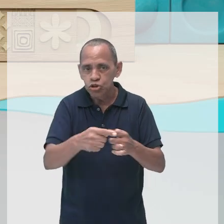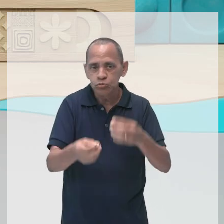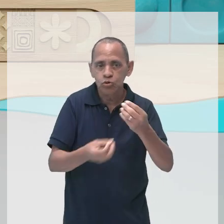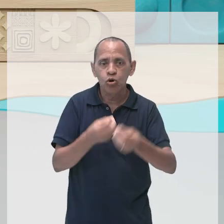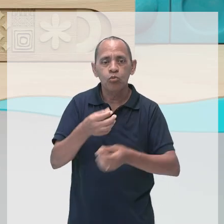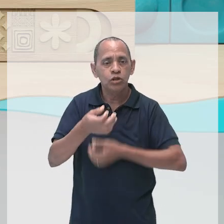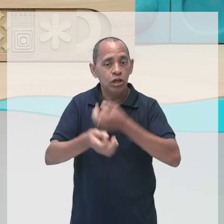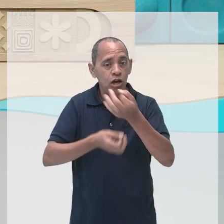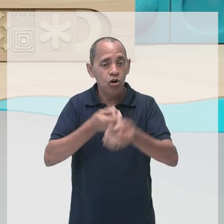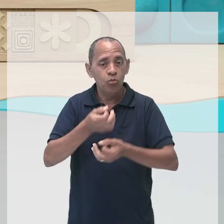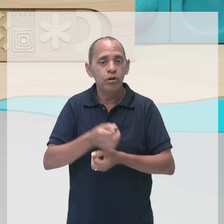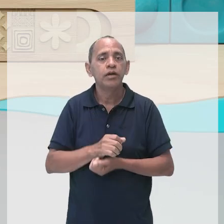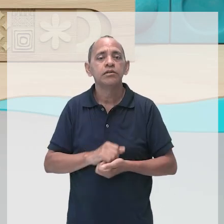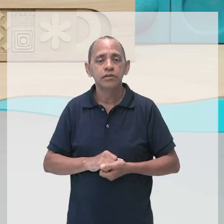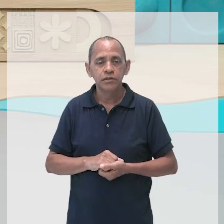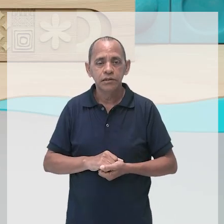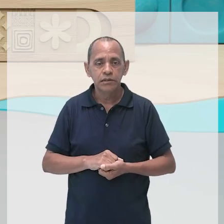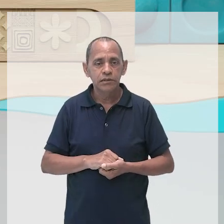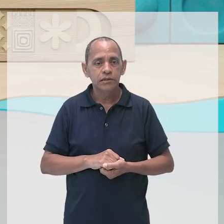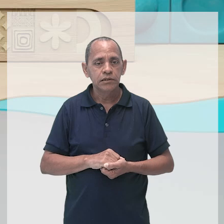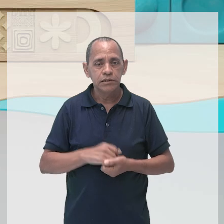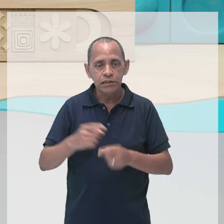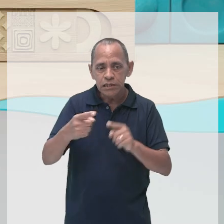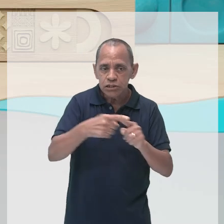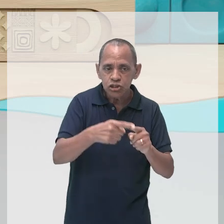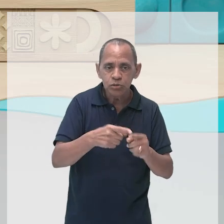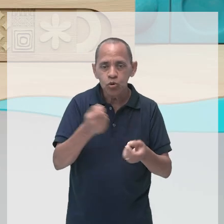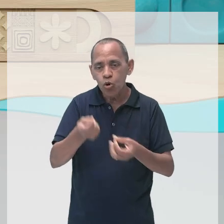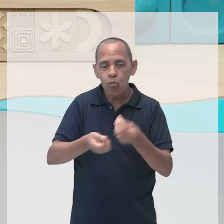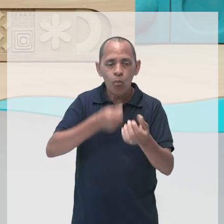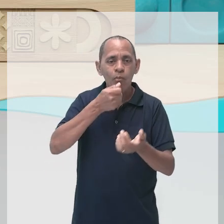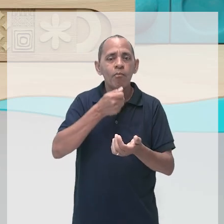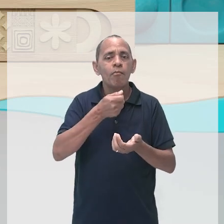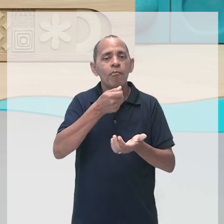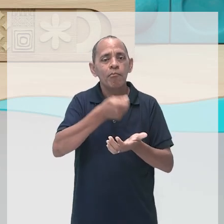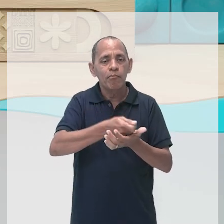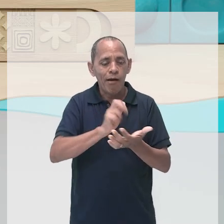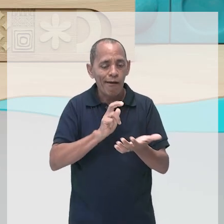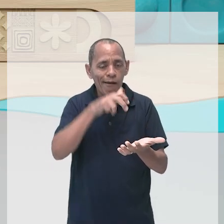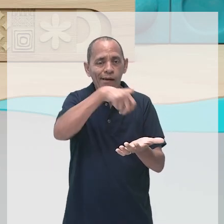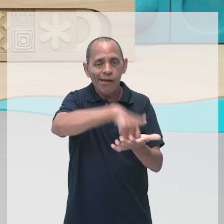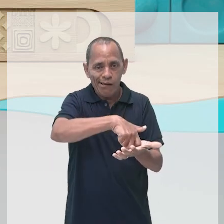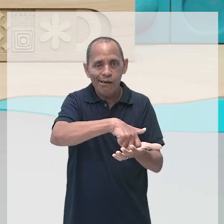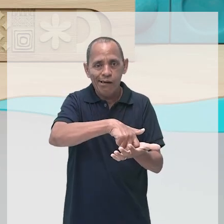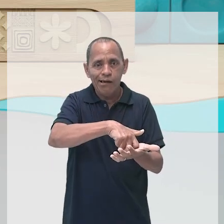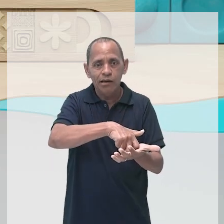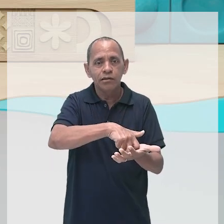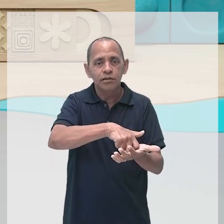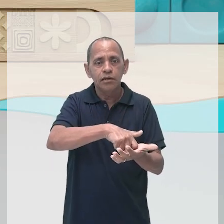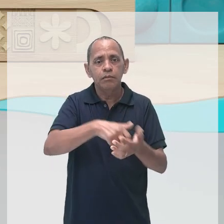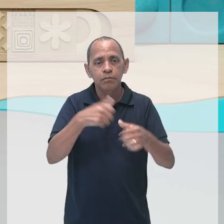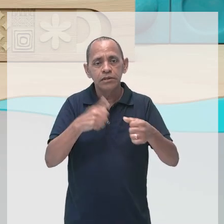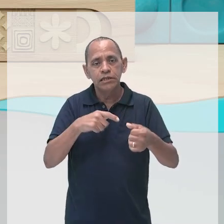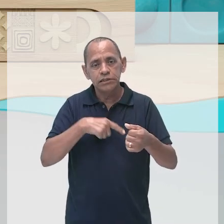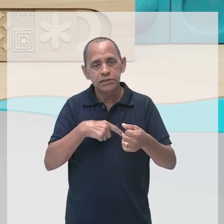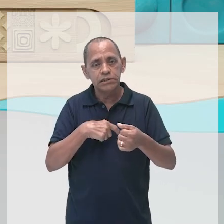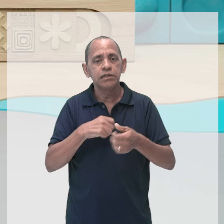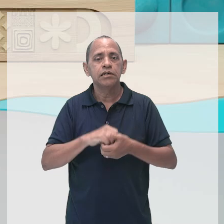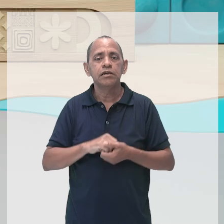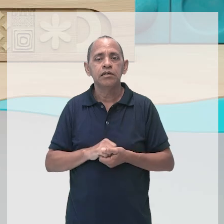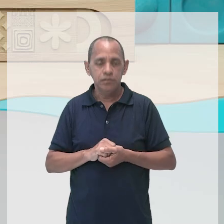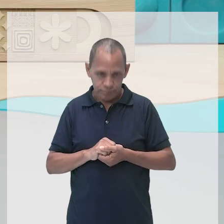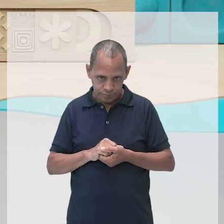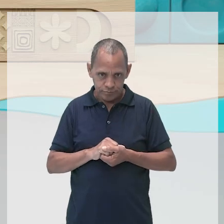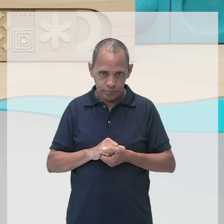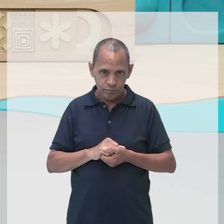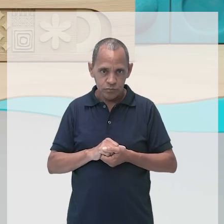aí que essa forma de pagar, ela tem que vir integrada sempre com uma medida de reintegração, uma